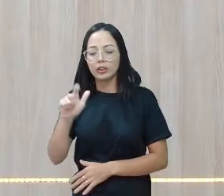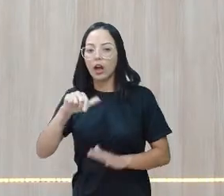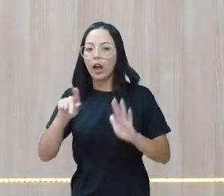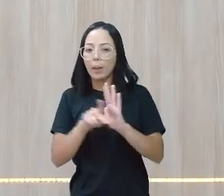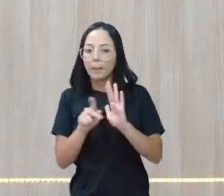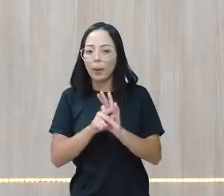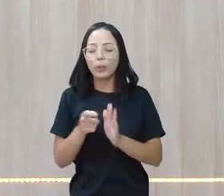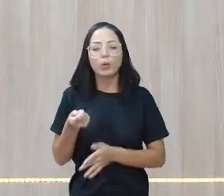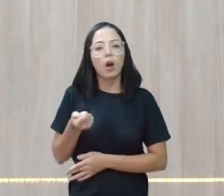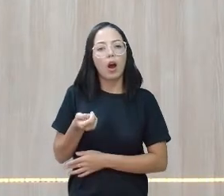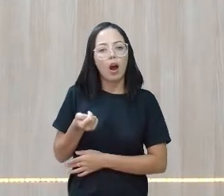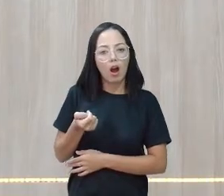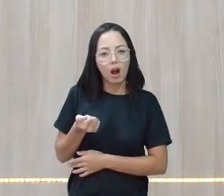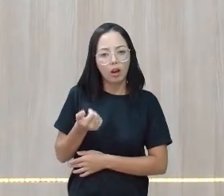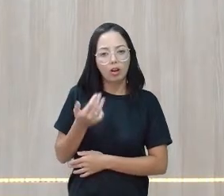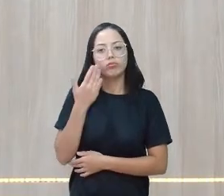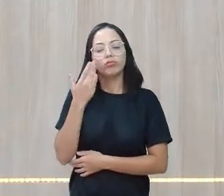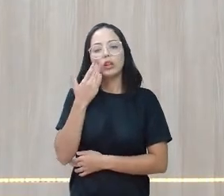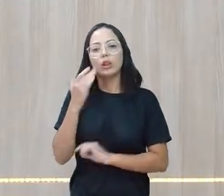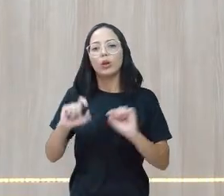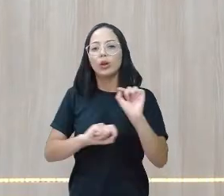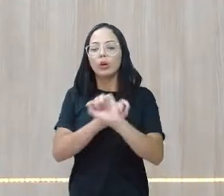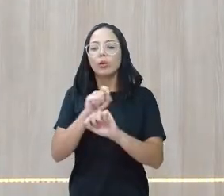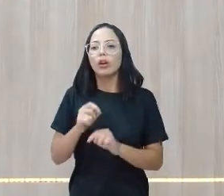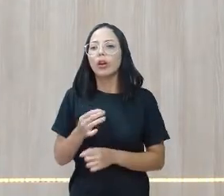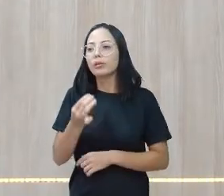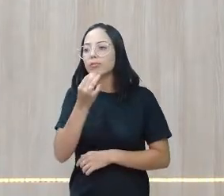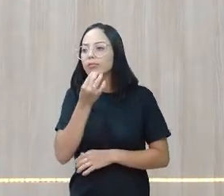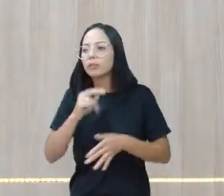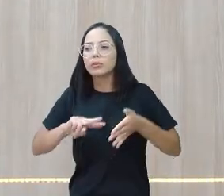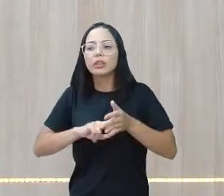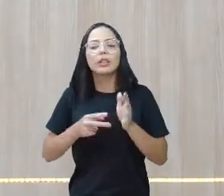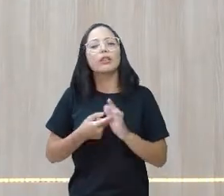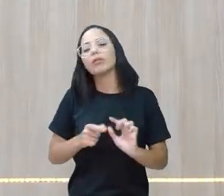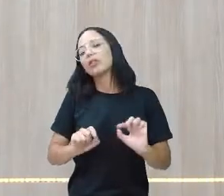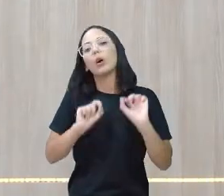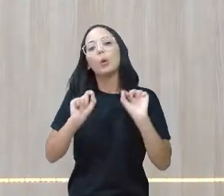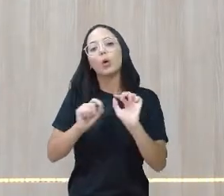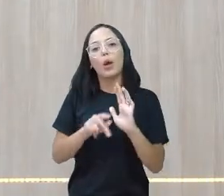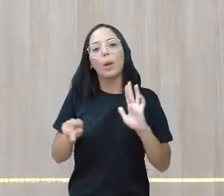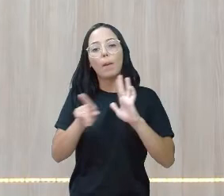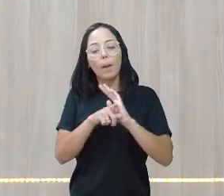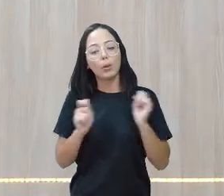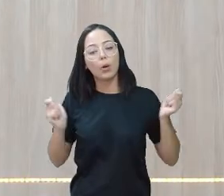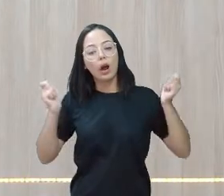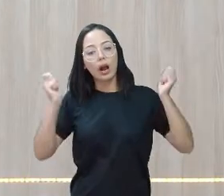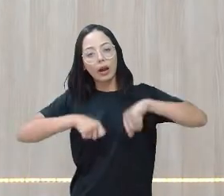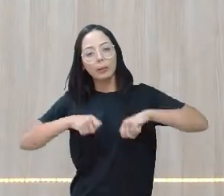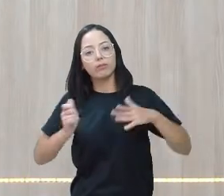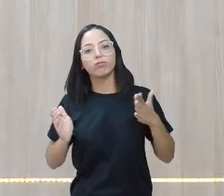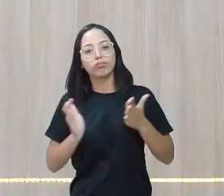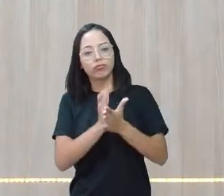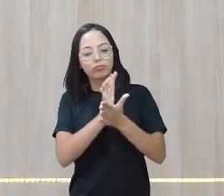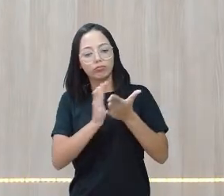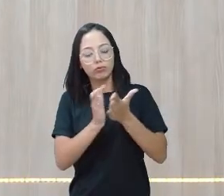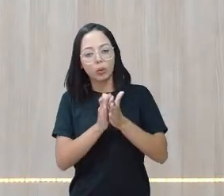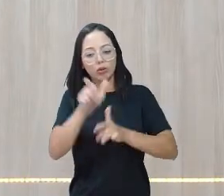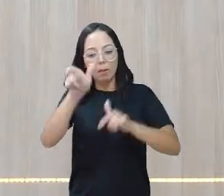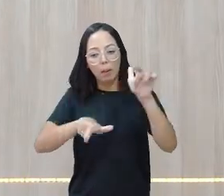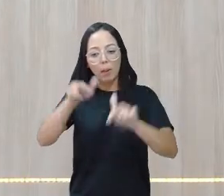condição rara que ela... O que é isso? É uma capacidade que algumas pessoas